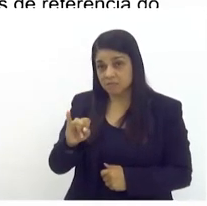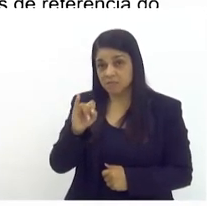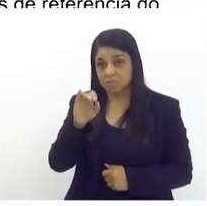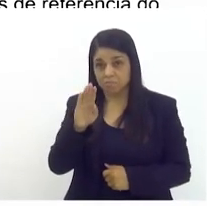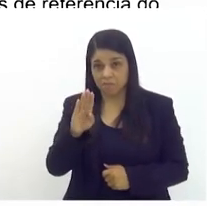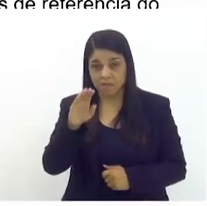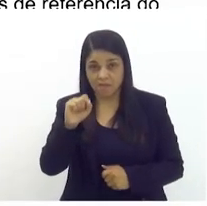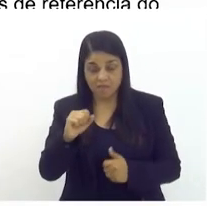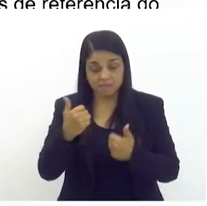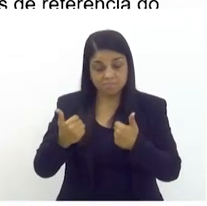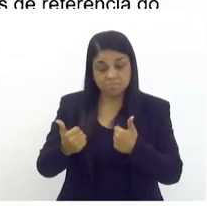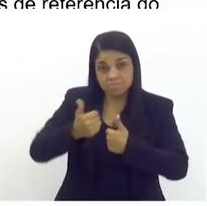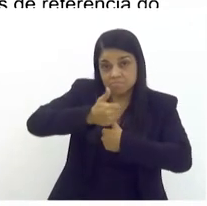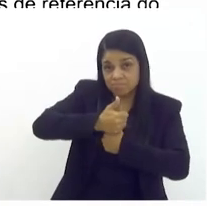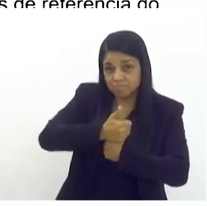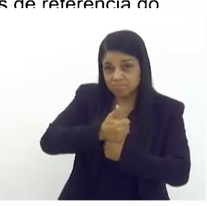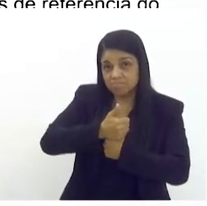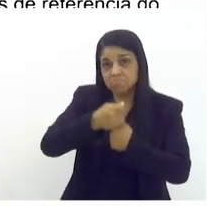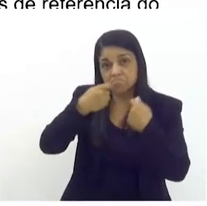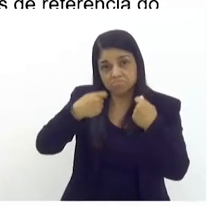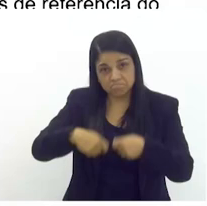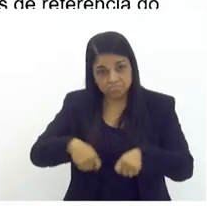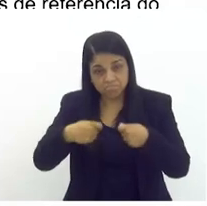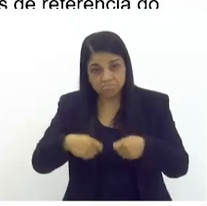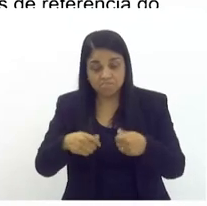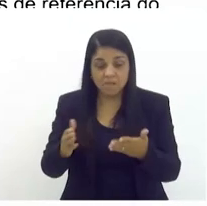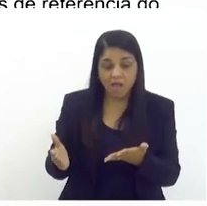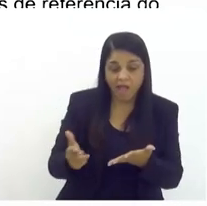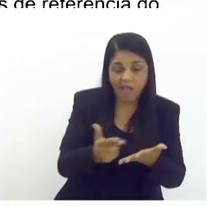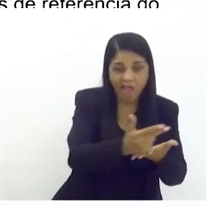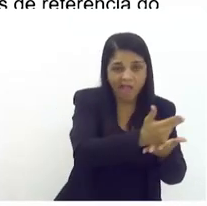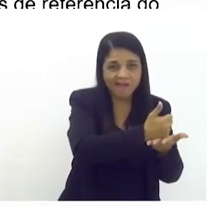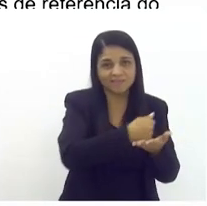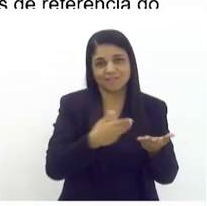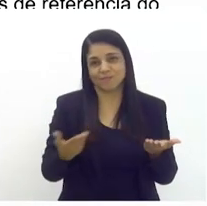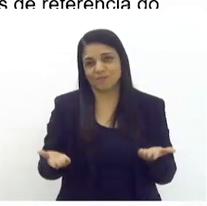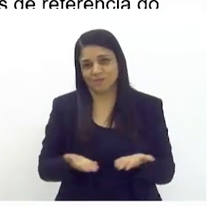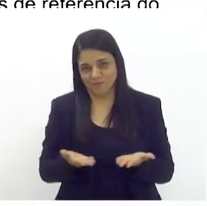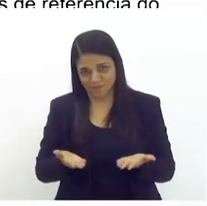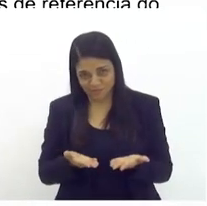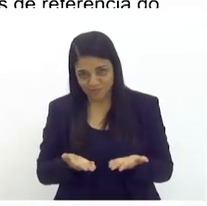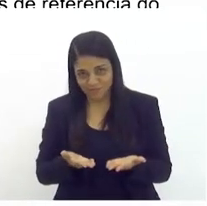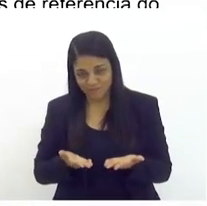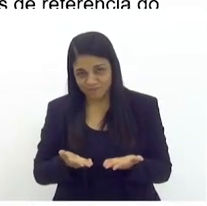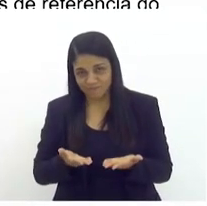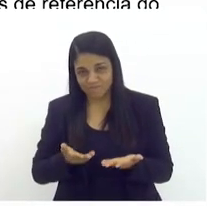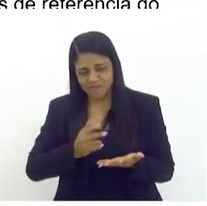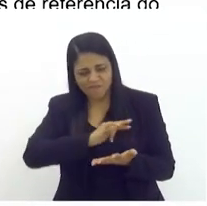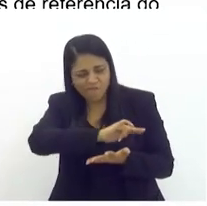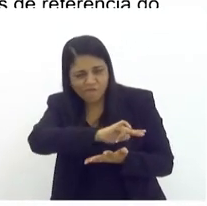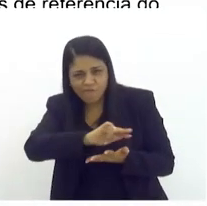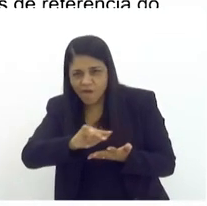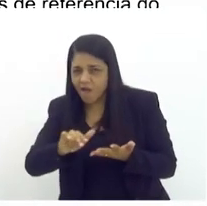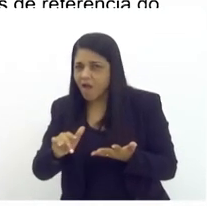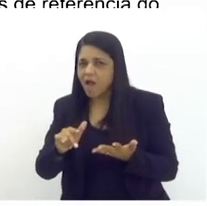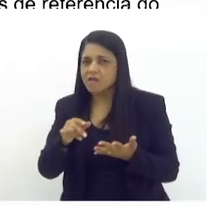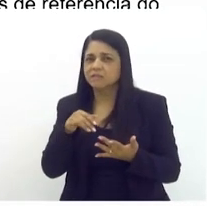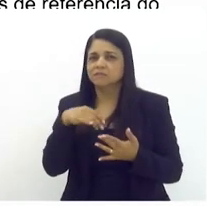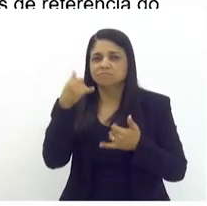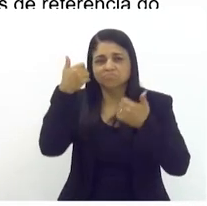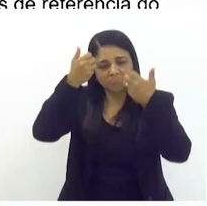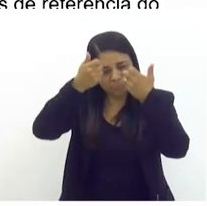para substituir a arrecadação atual em várias passagens